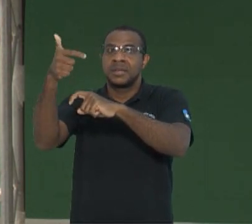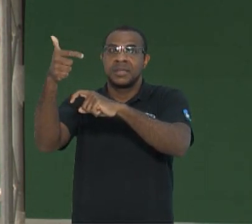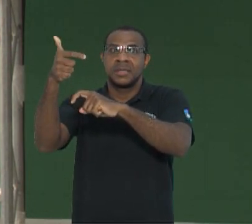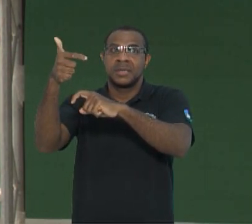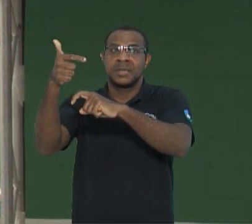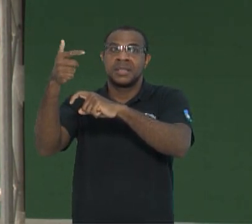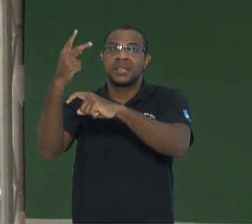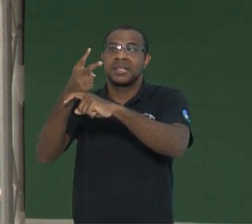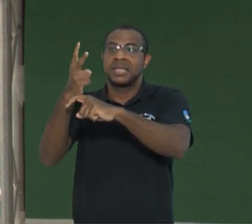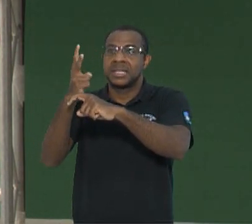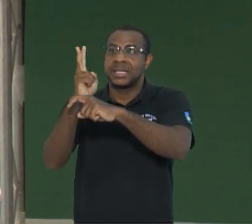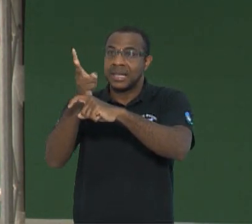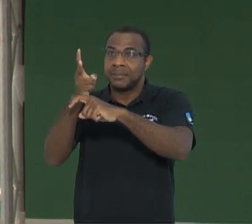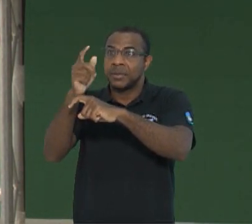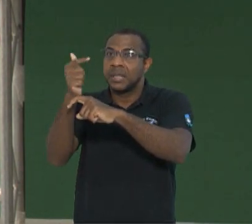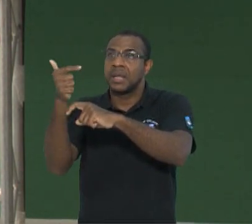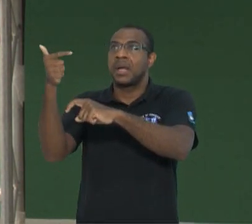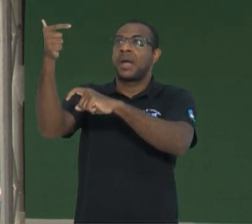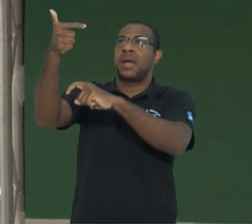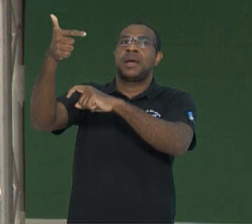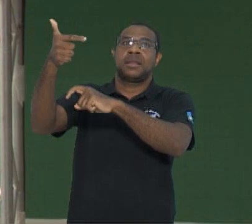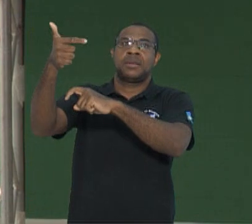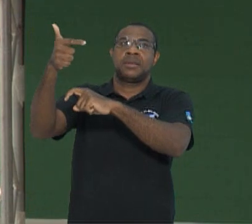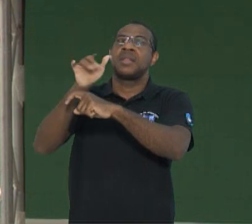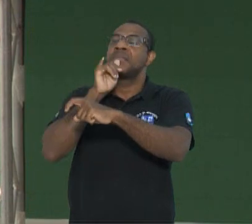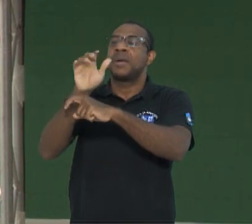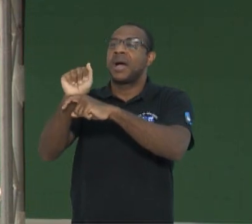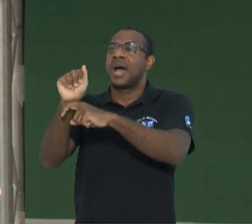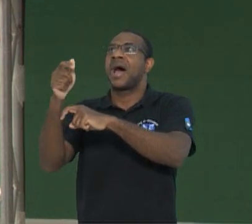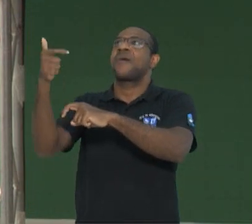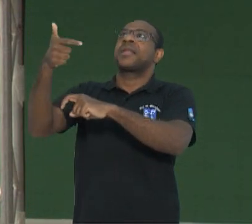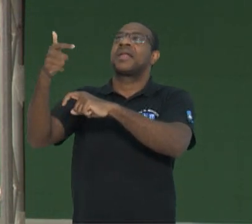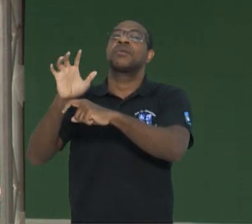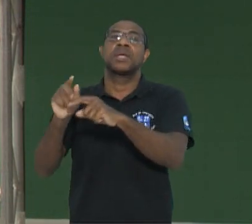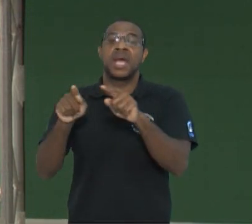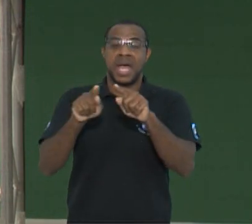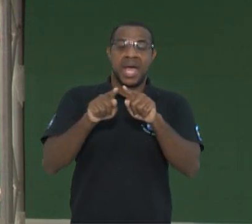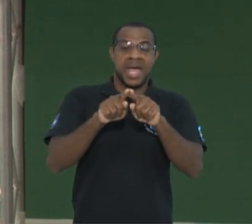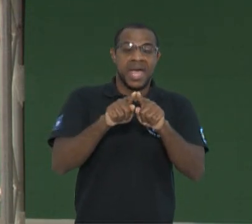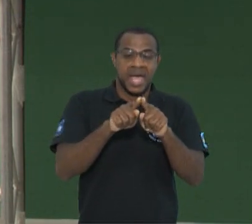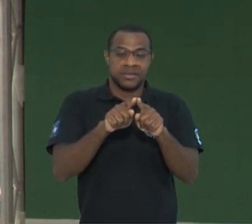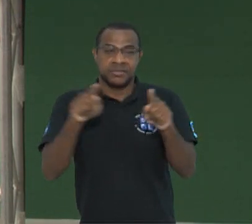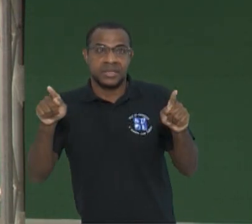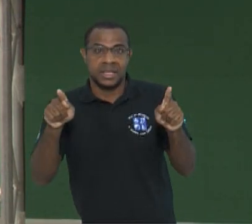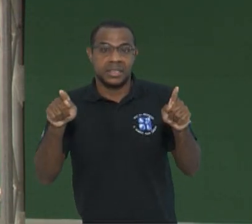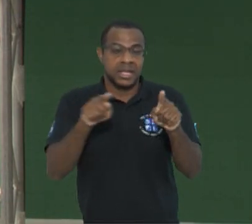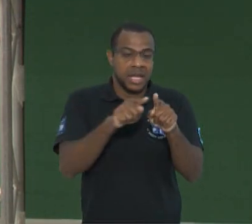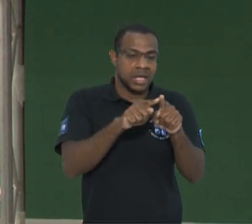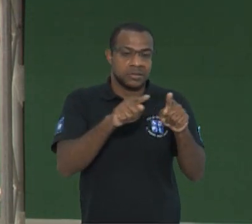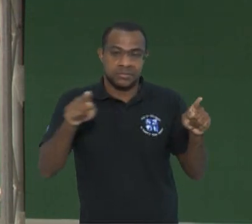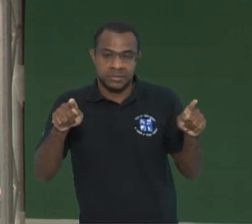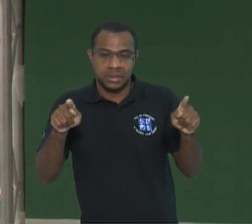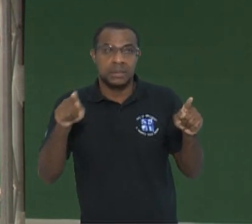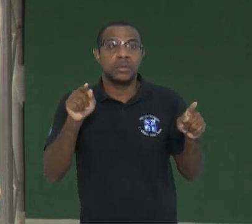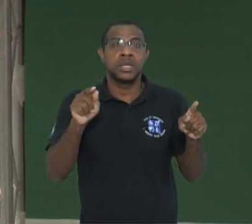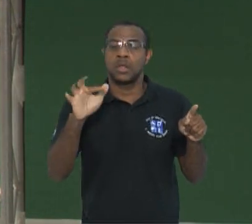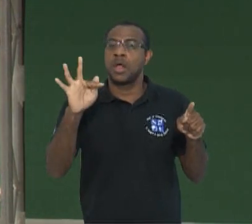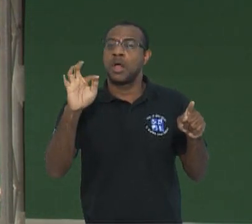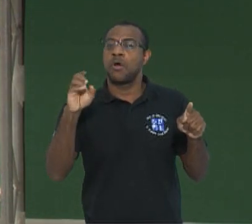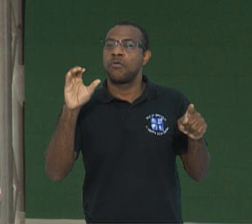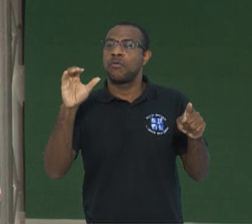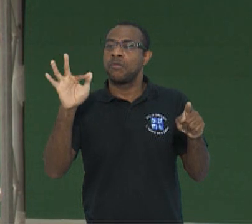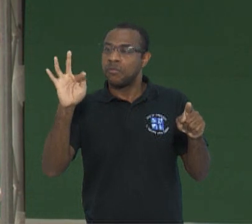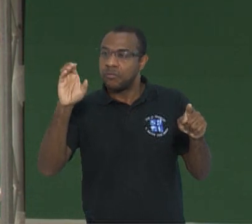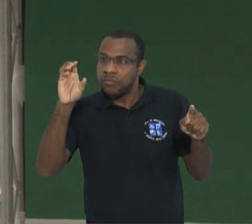acima do a². A² indica a distância dos focos. Então, eu preciso